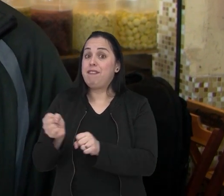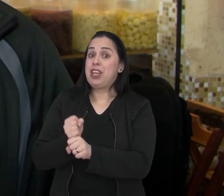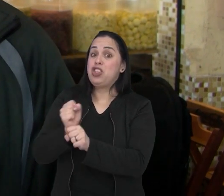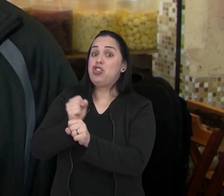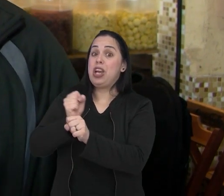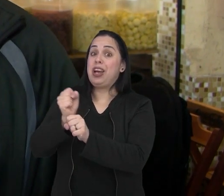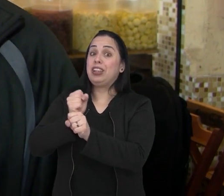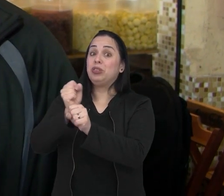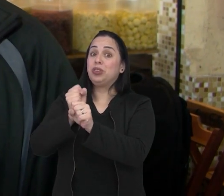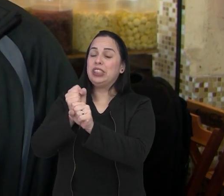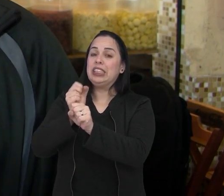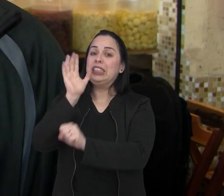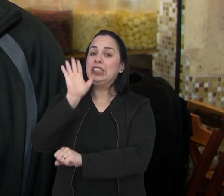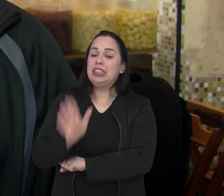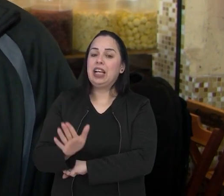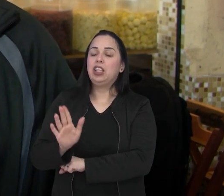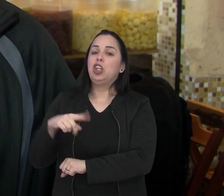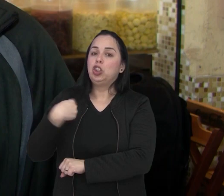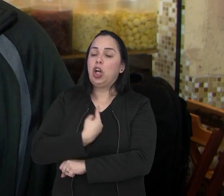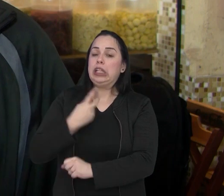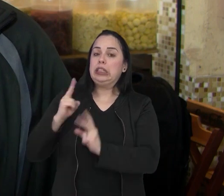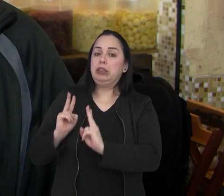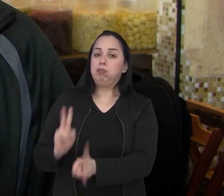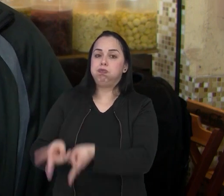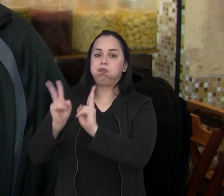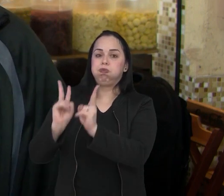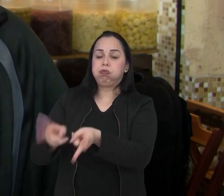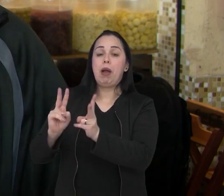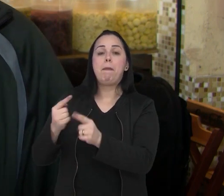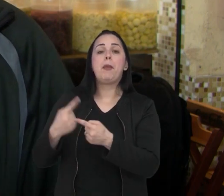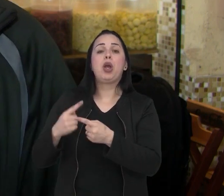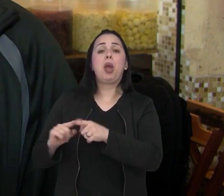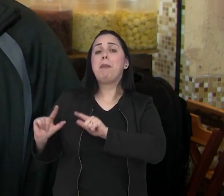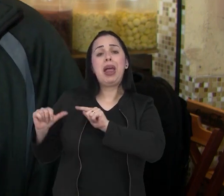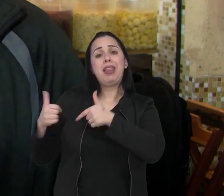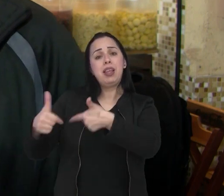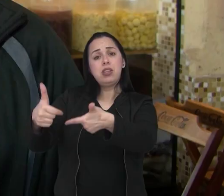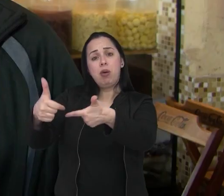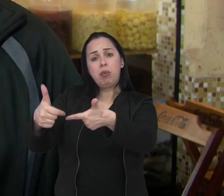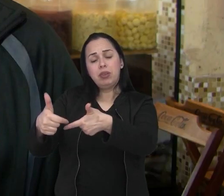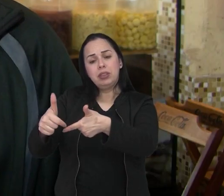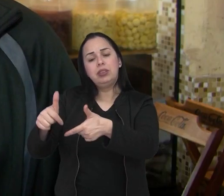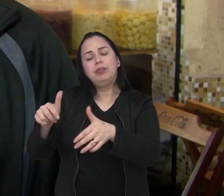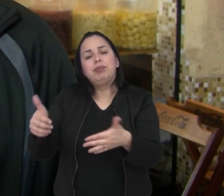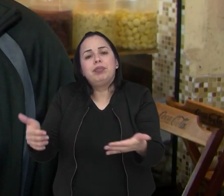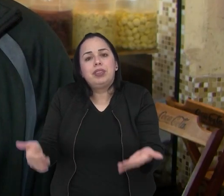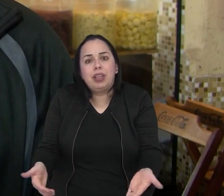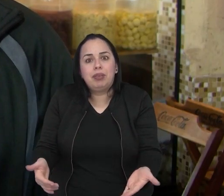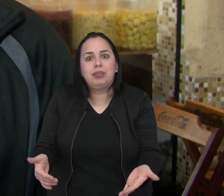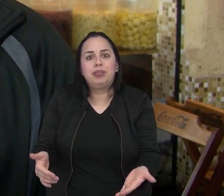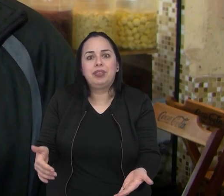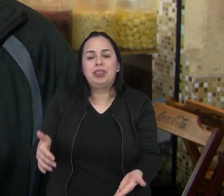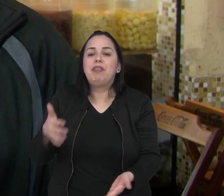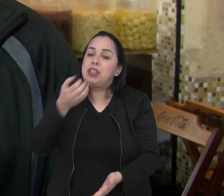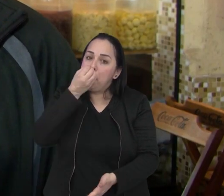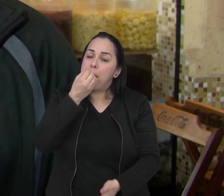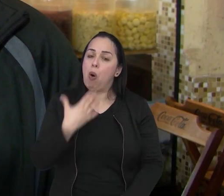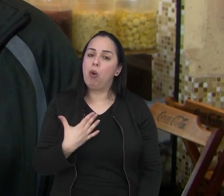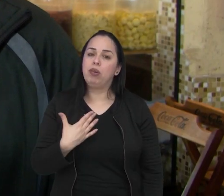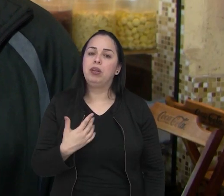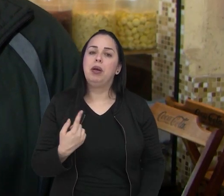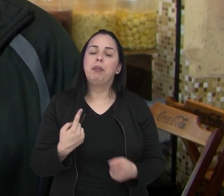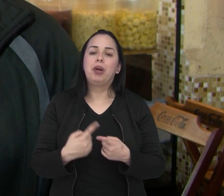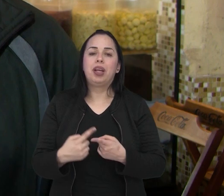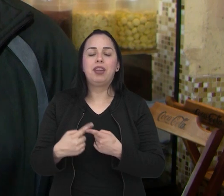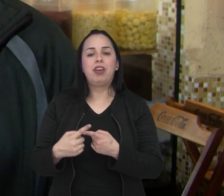de 20 anos aqui dentro do mercado, para que a gente possa continuar com a tradição do mercado, né? E para nós, aqui da associação, vai ser